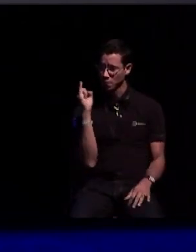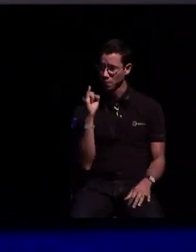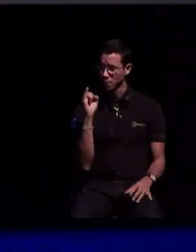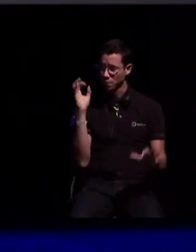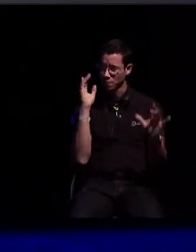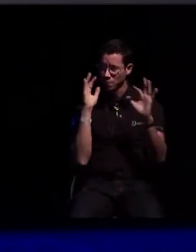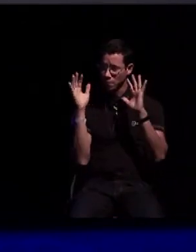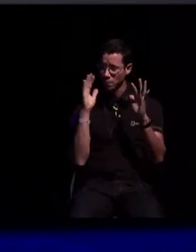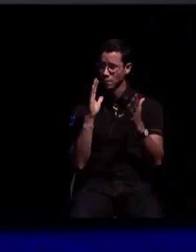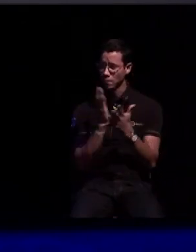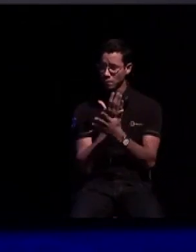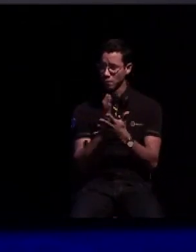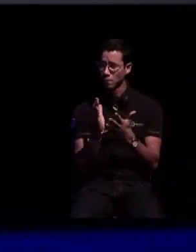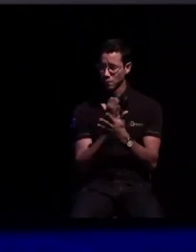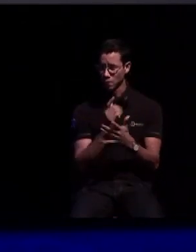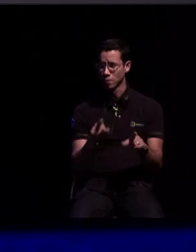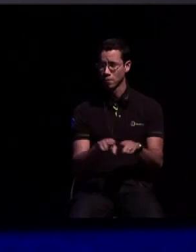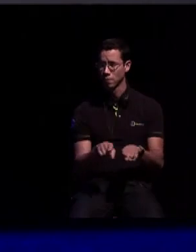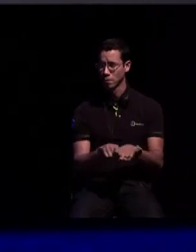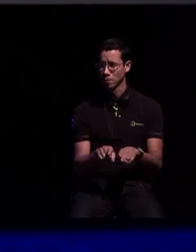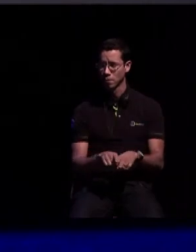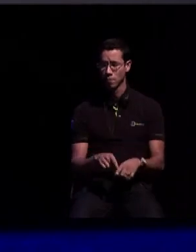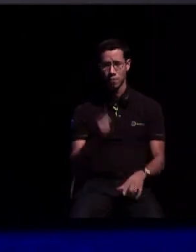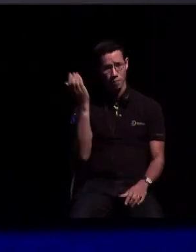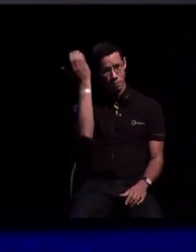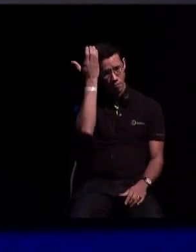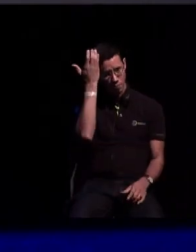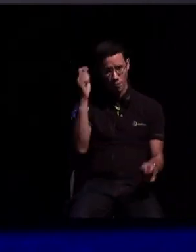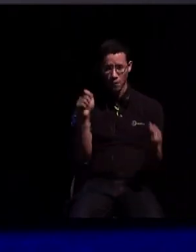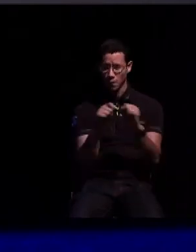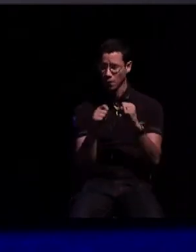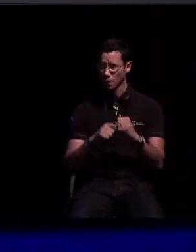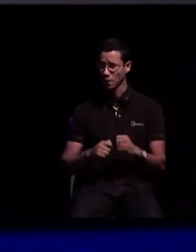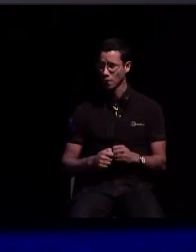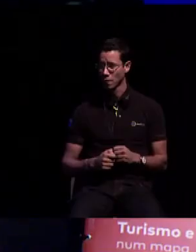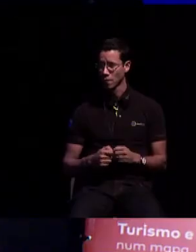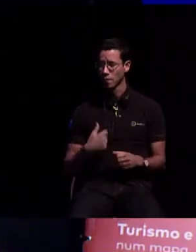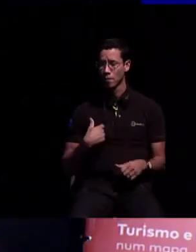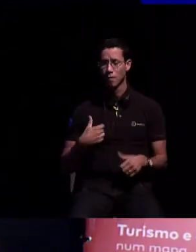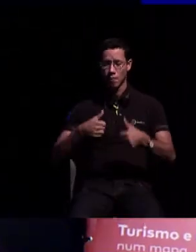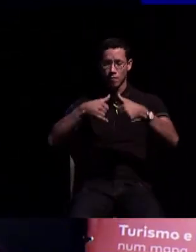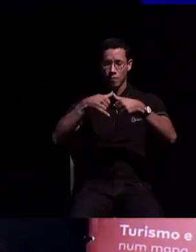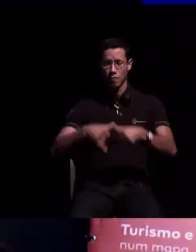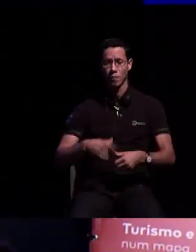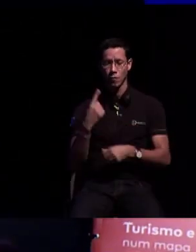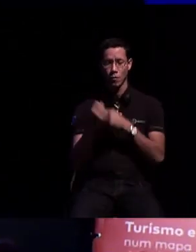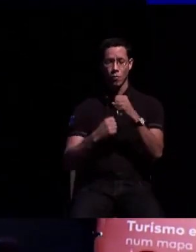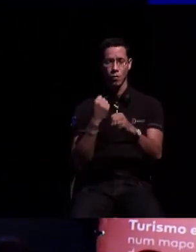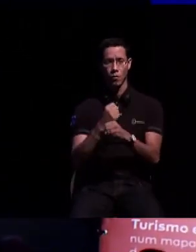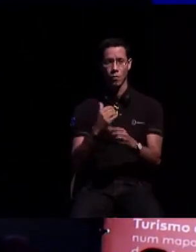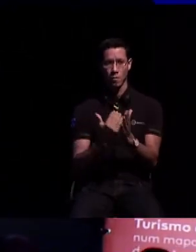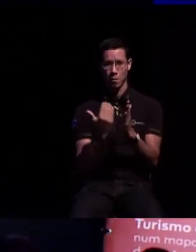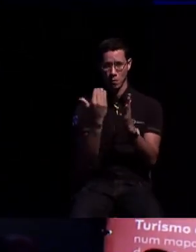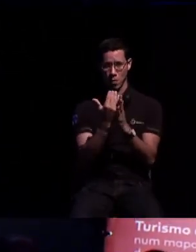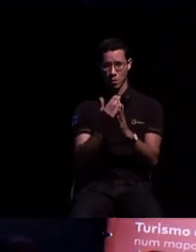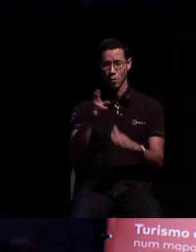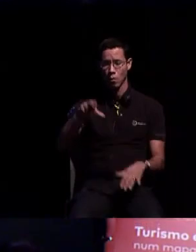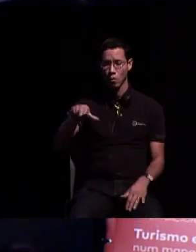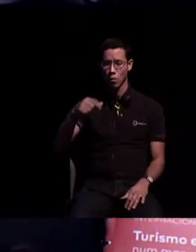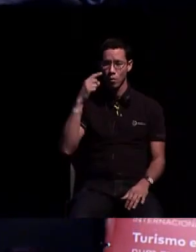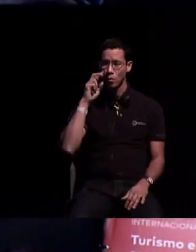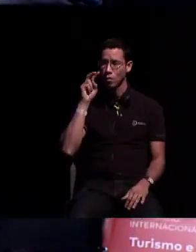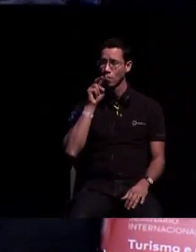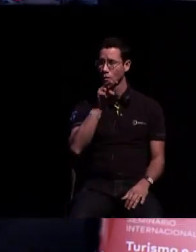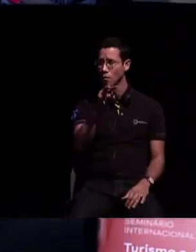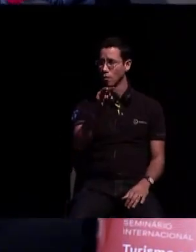aqui até algumas coisas que o SESC faz, eu estava pensando aqui, quer dizer, eu moro há mais de um ano aqui em São Paulo, e eu nunca tinha visto o pátio